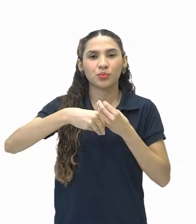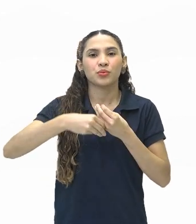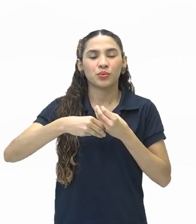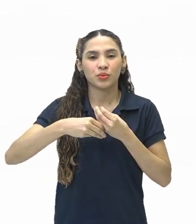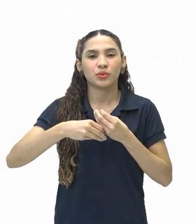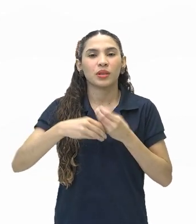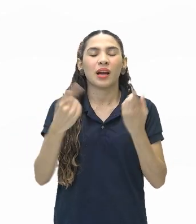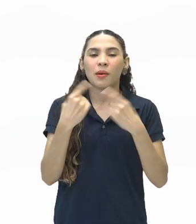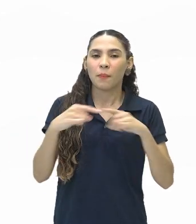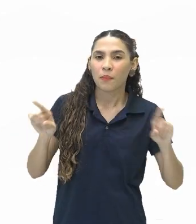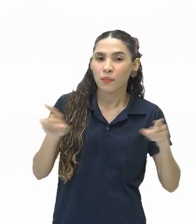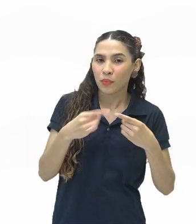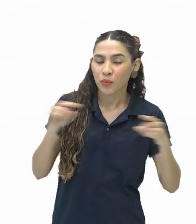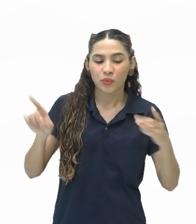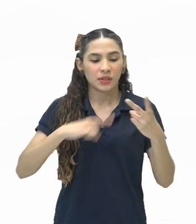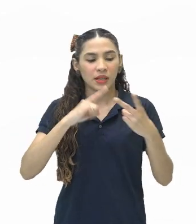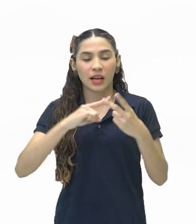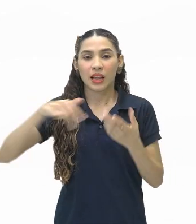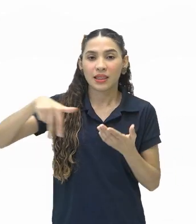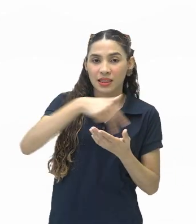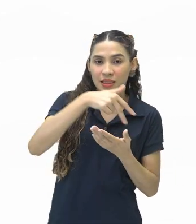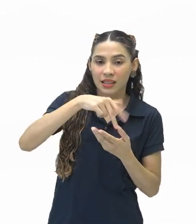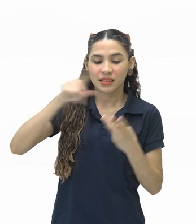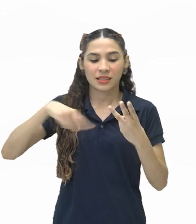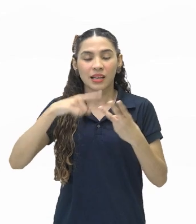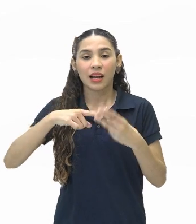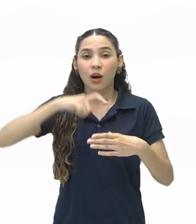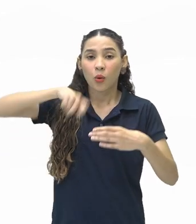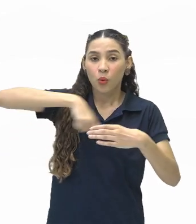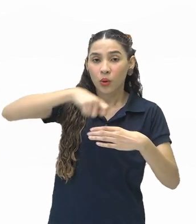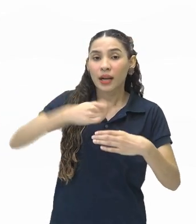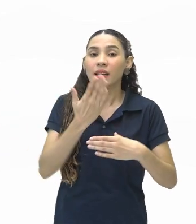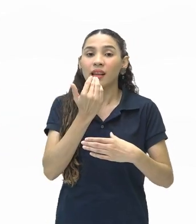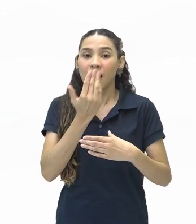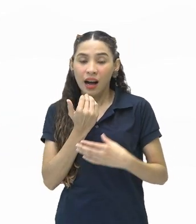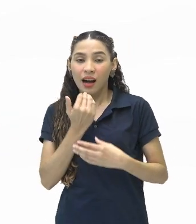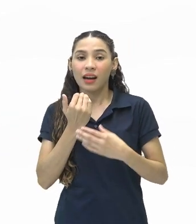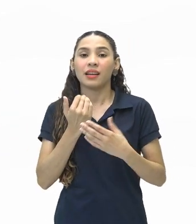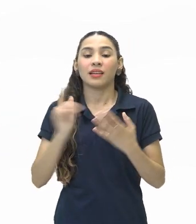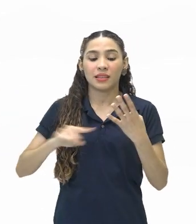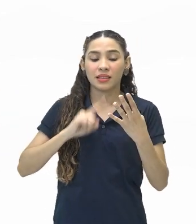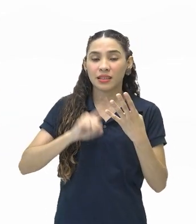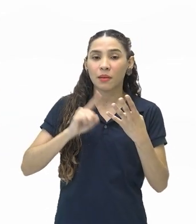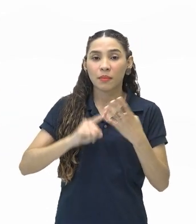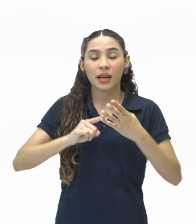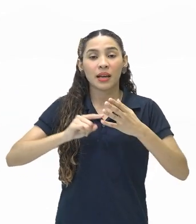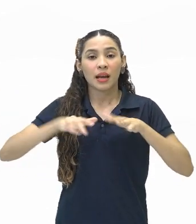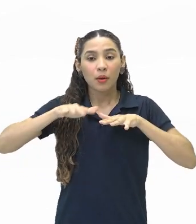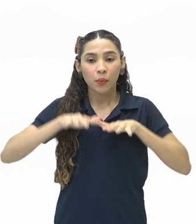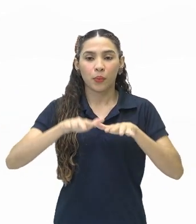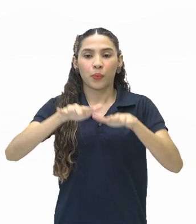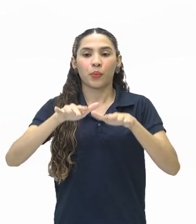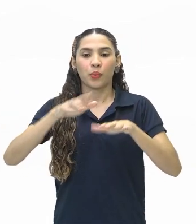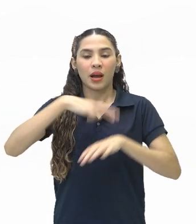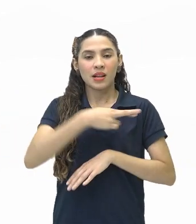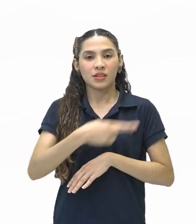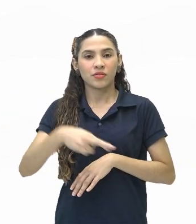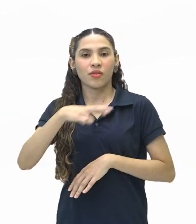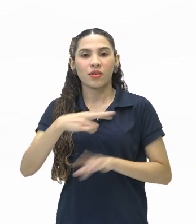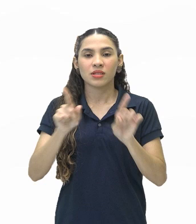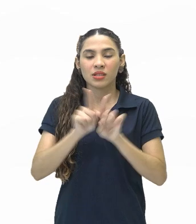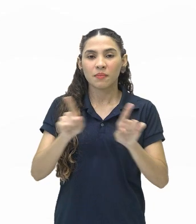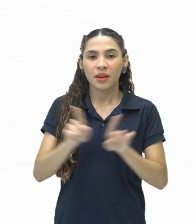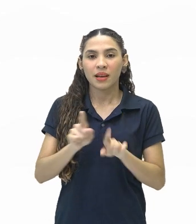A música, a dança, a culinária, as manifestações